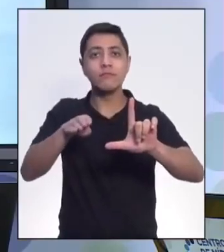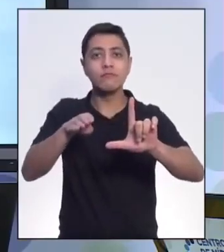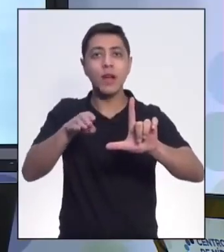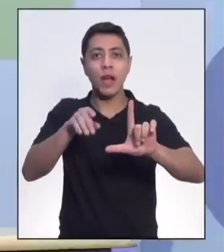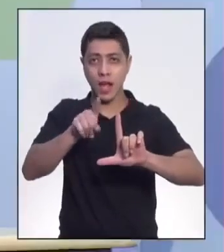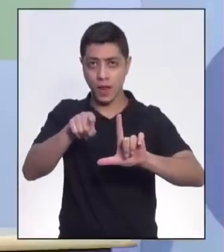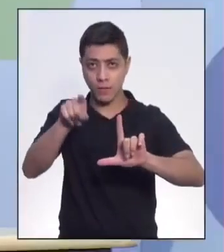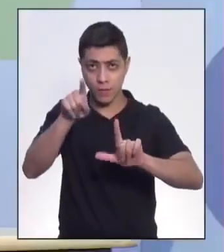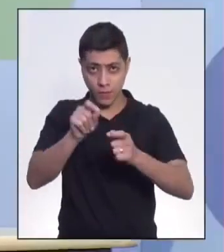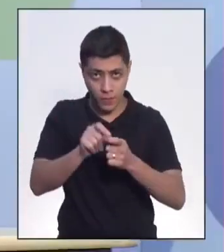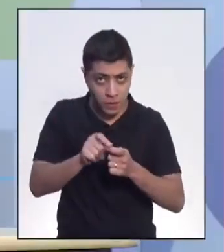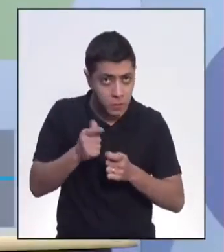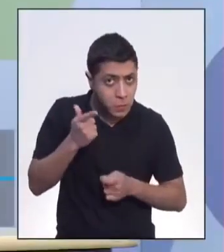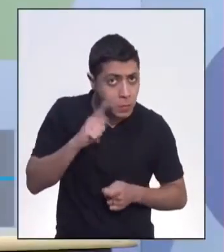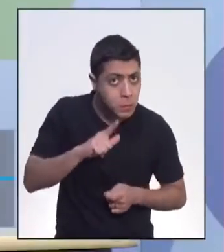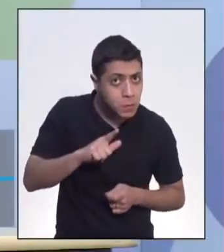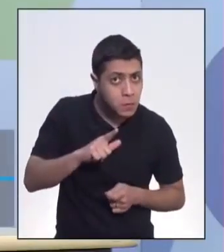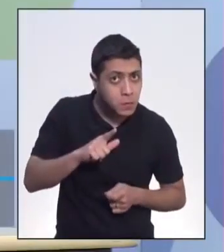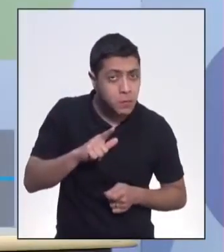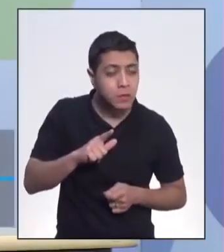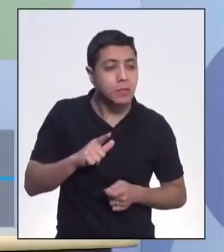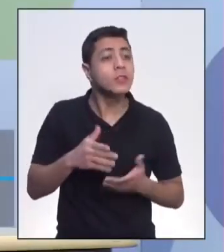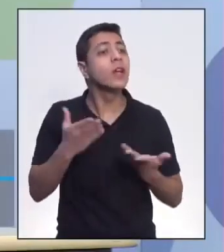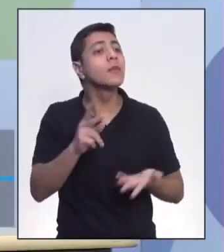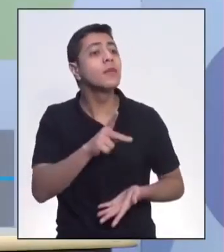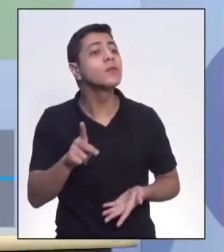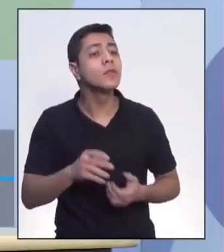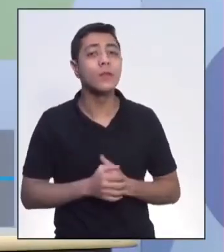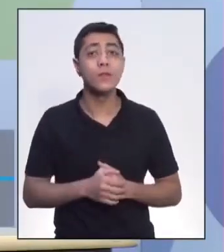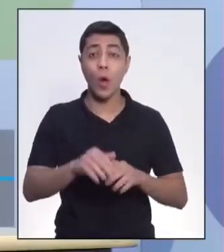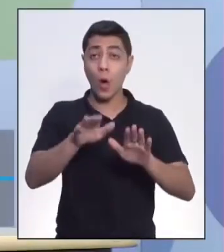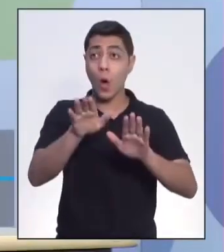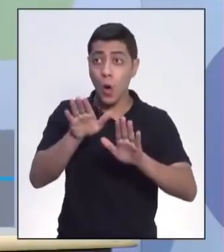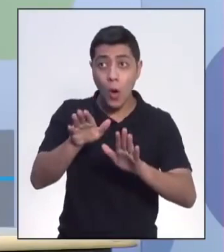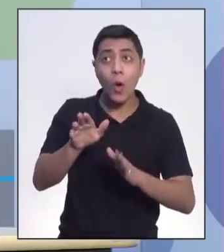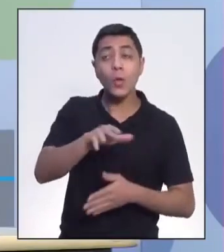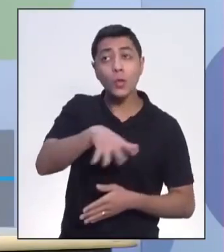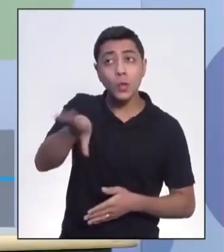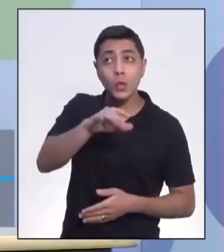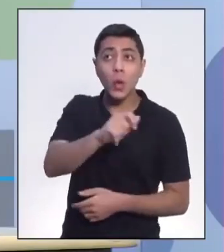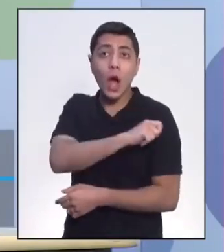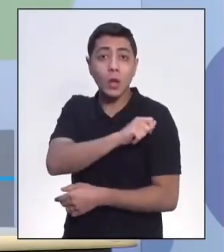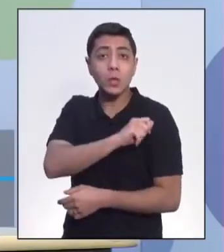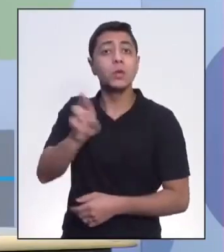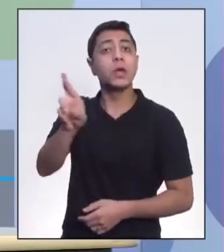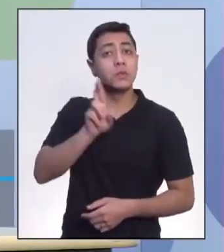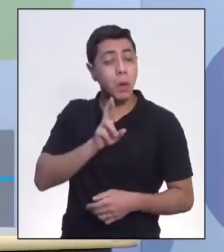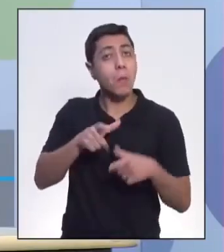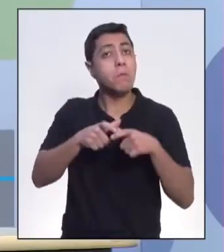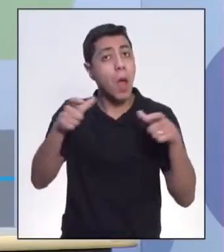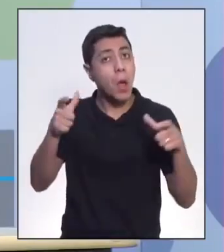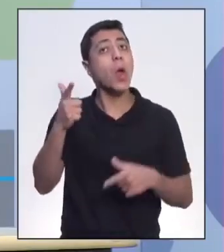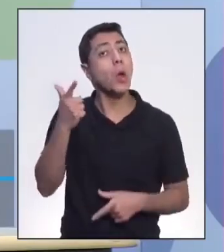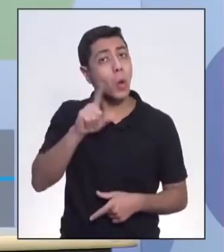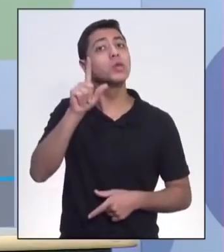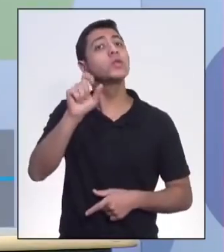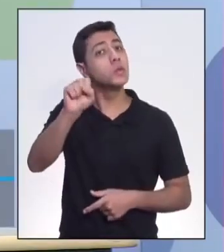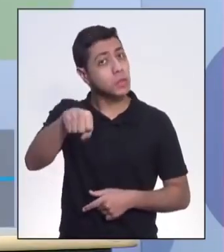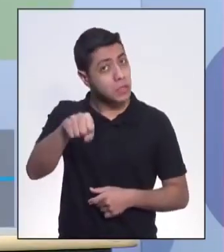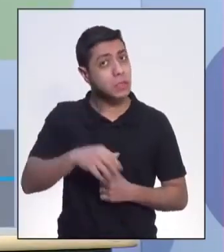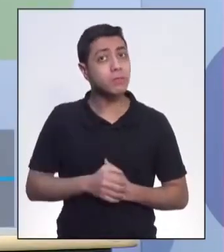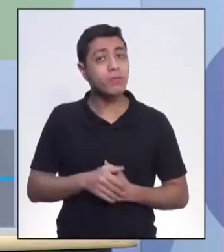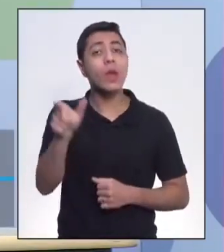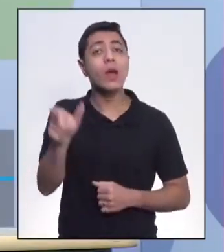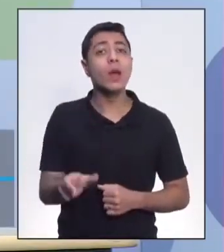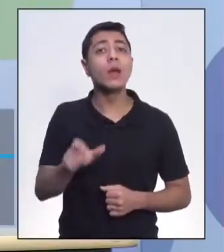conseguiram? Professora Roberta, nossos alunos estão muito antenados. A grande maioria respondeu que conseguiu. Entre eles,